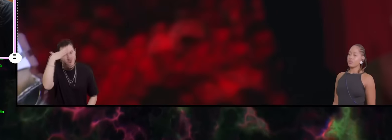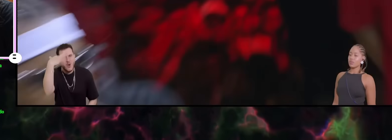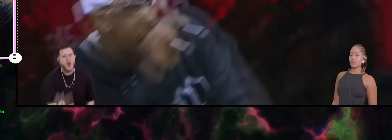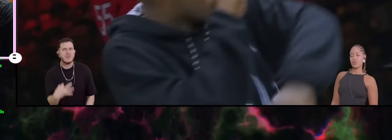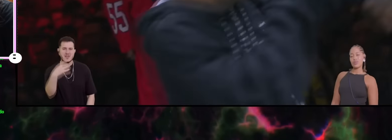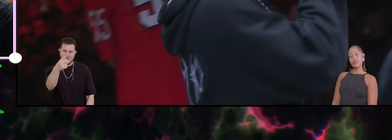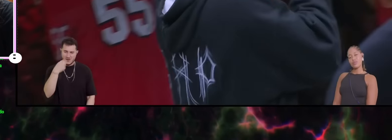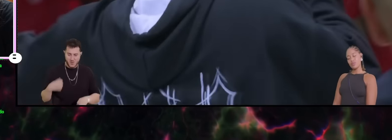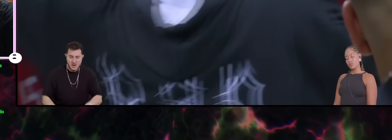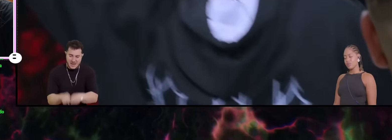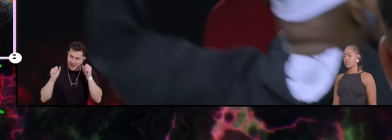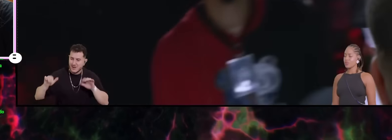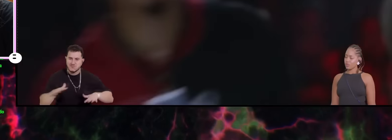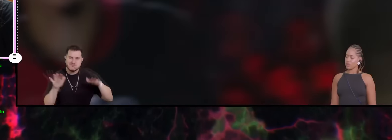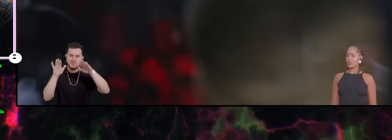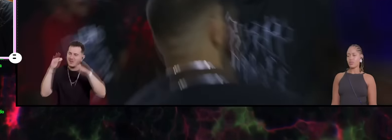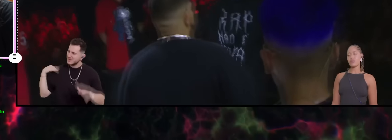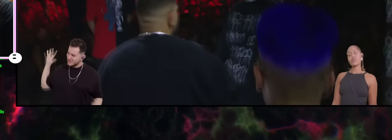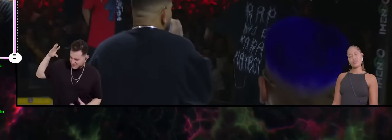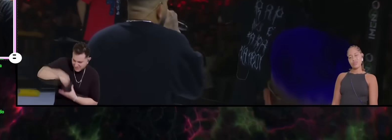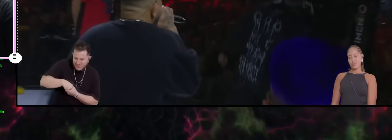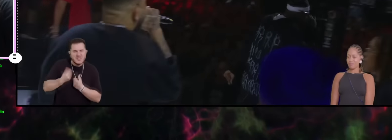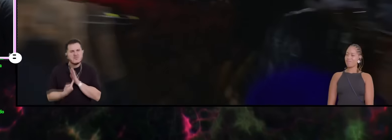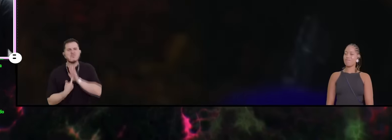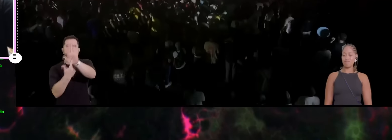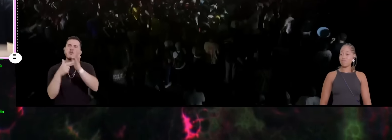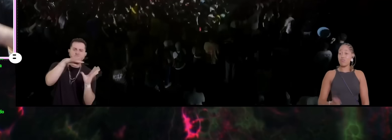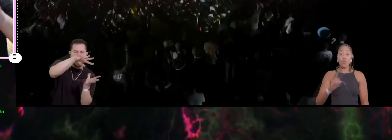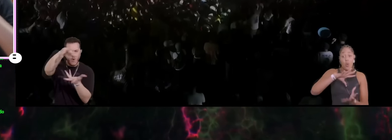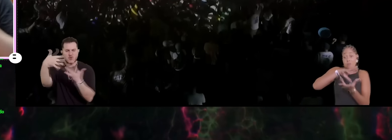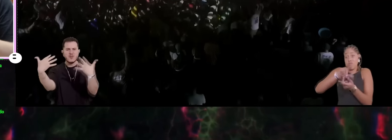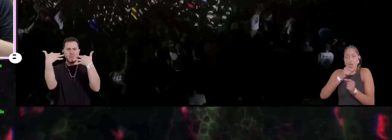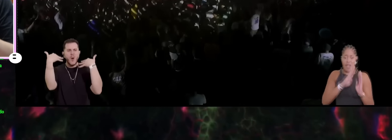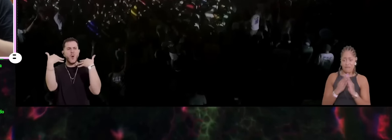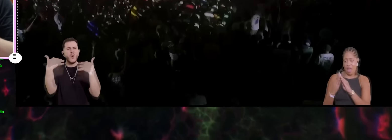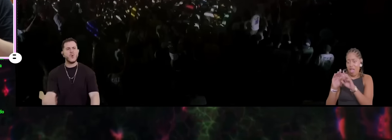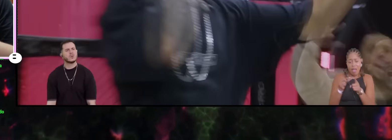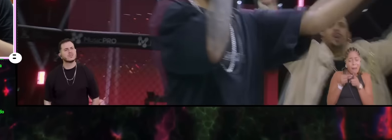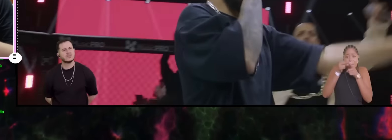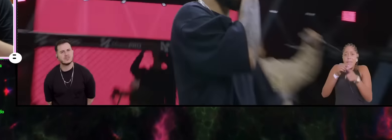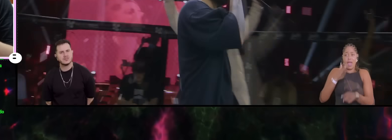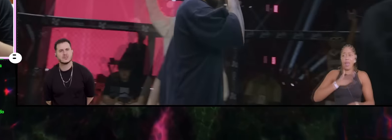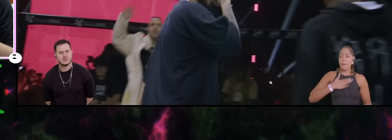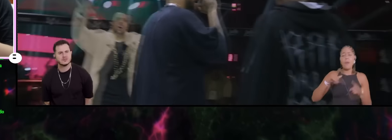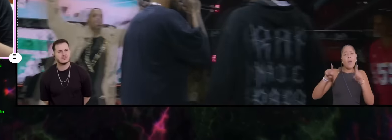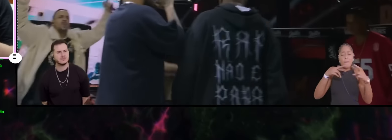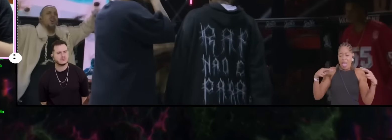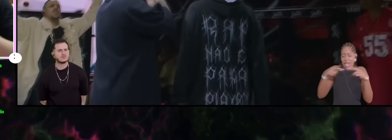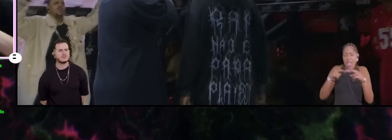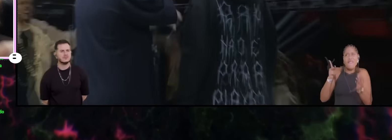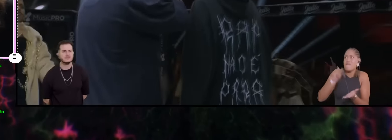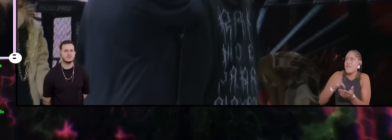levar a quebrada pro mundo e trazer o mundo pra quebrada. Levo o mundo pra quebrada.